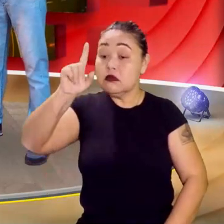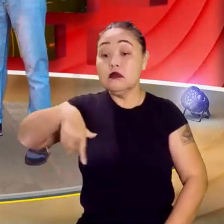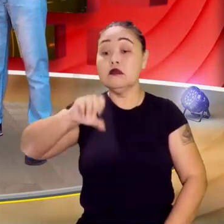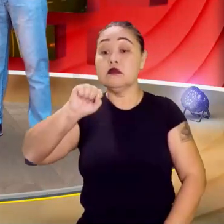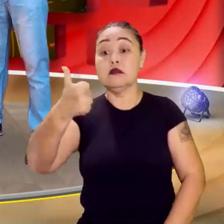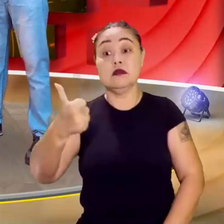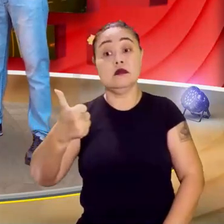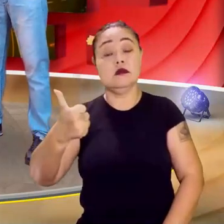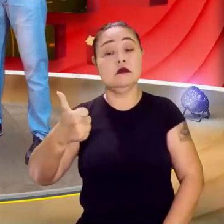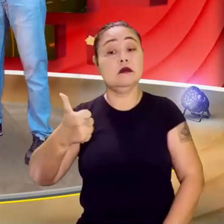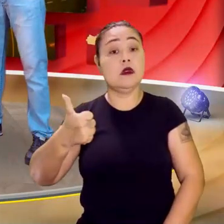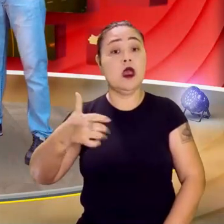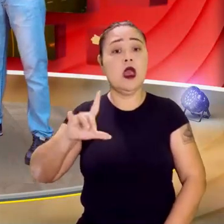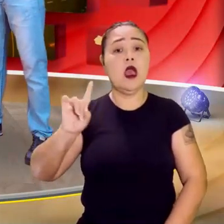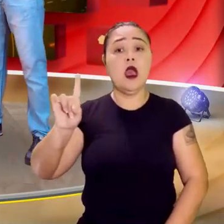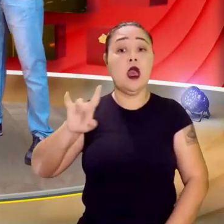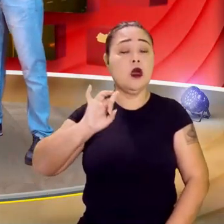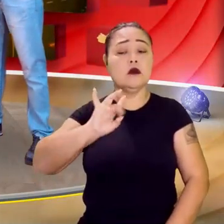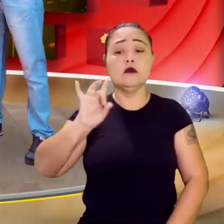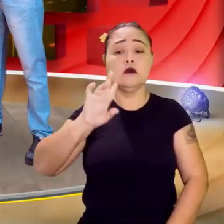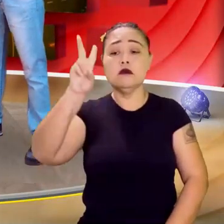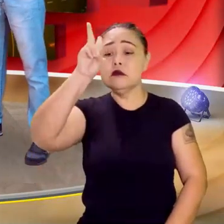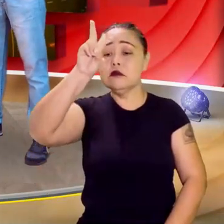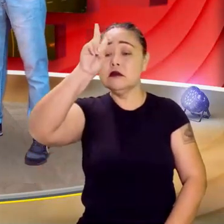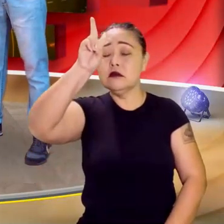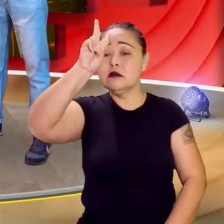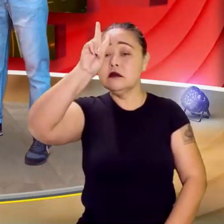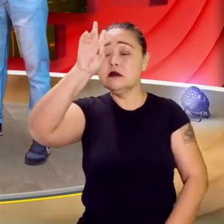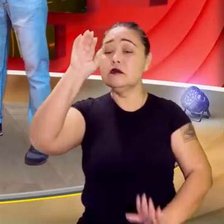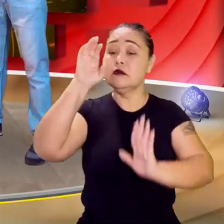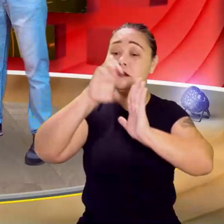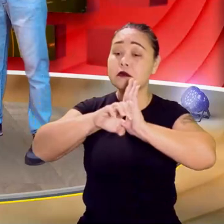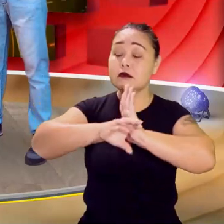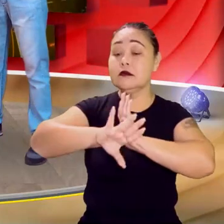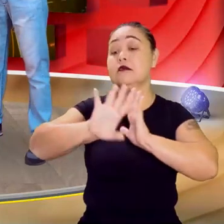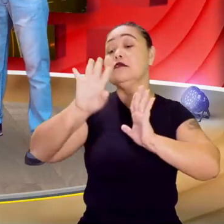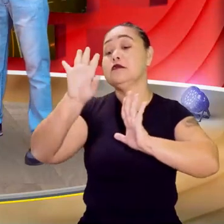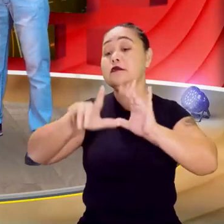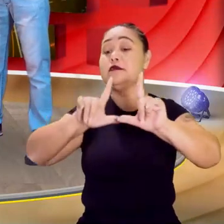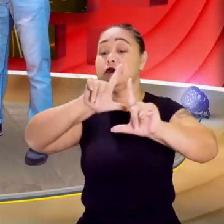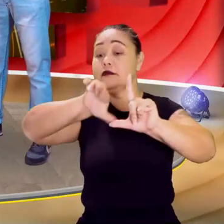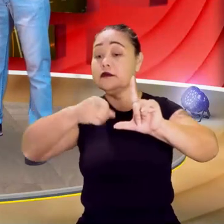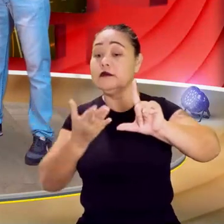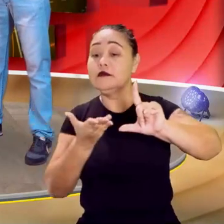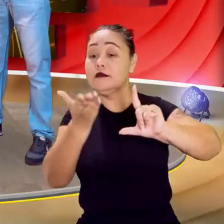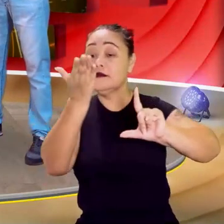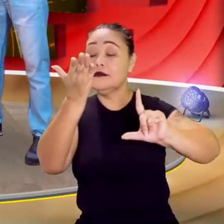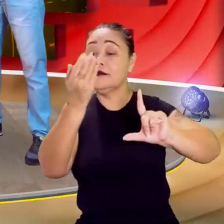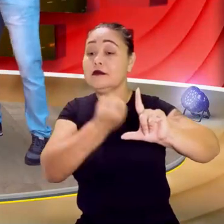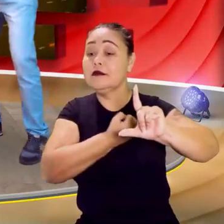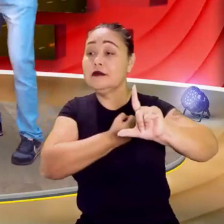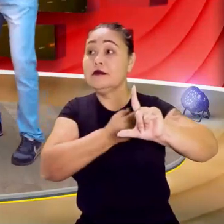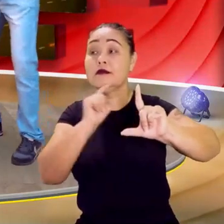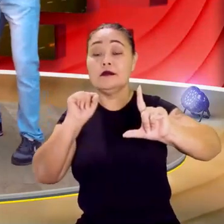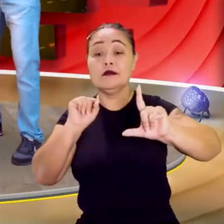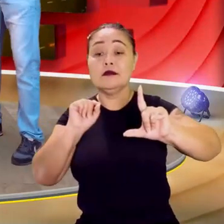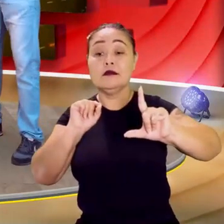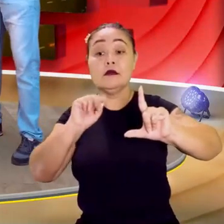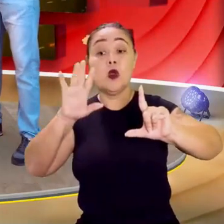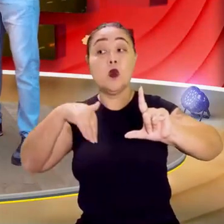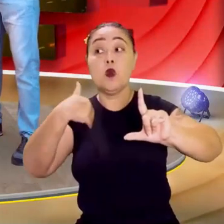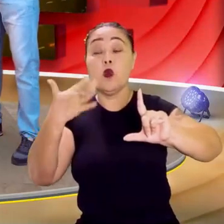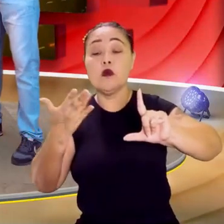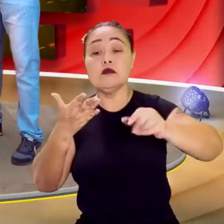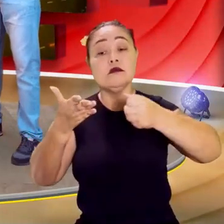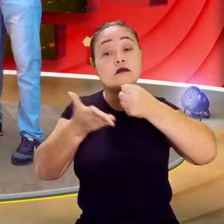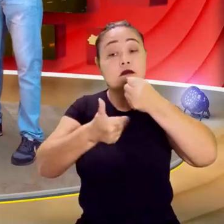dar 81. Ah, não, isso, né? Agora eu falei... É só lembrar a definição de logaritmo. Logaritmo é o número que... Quando